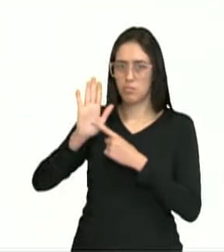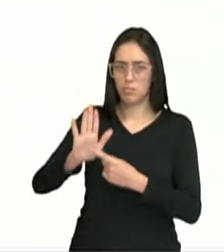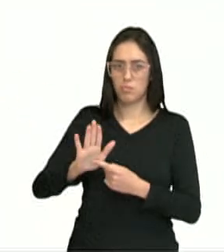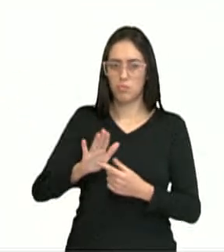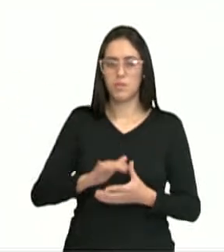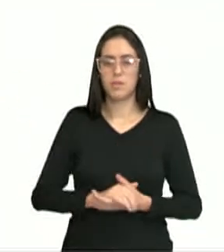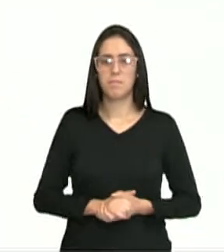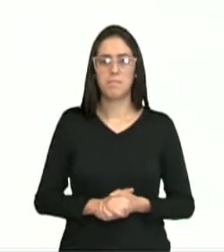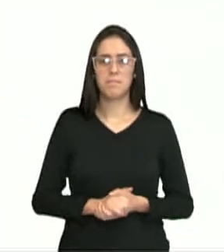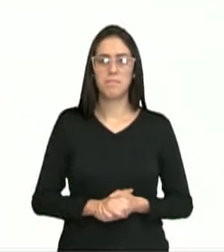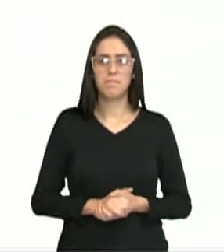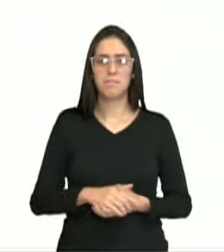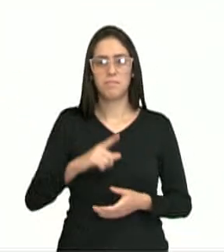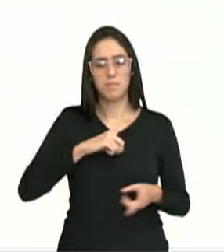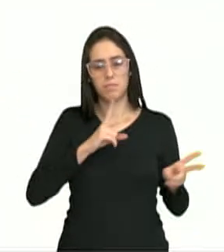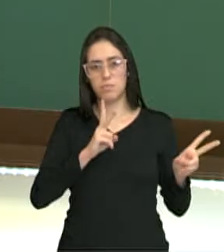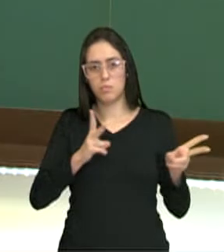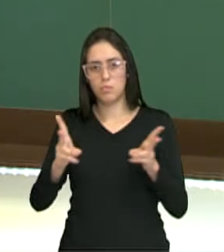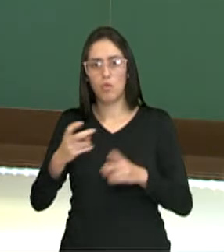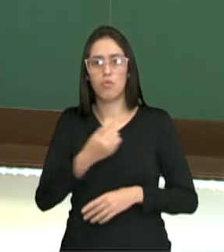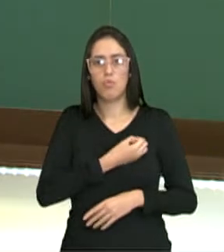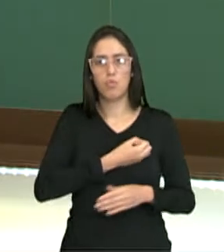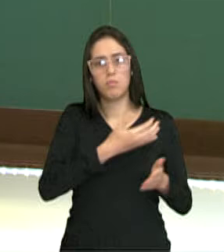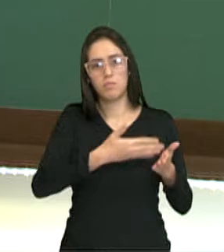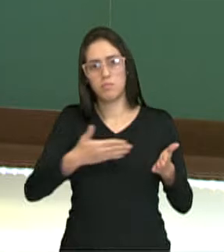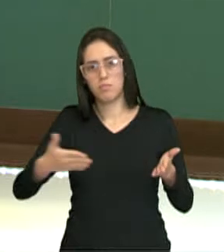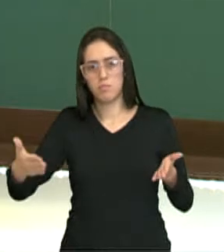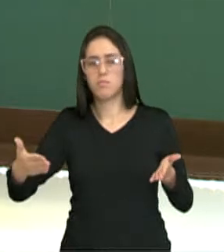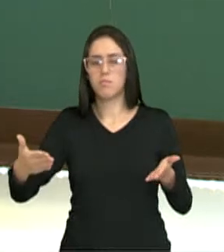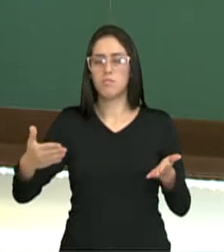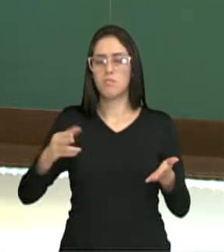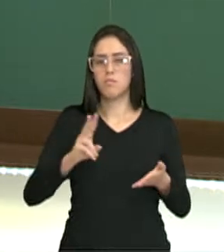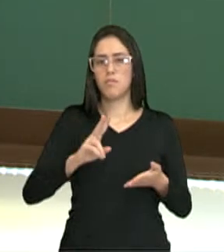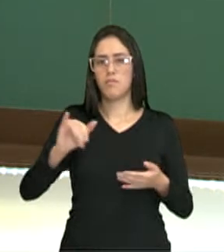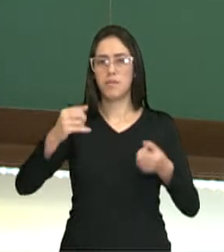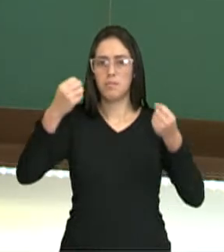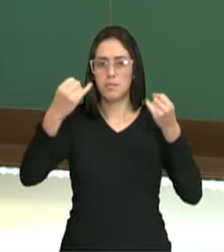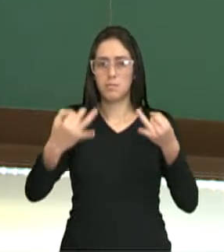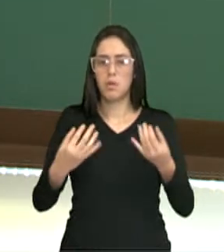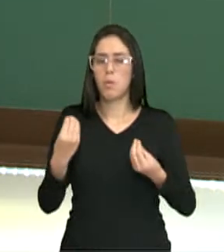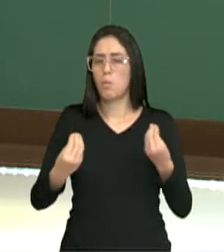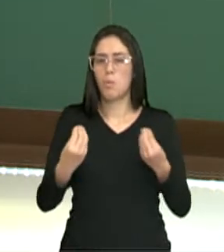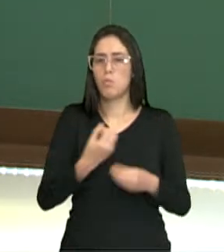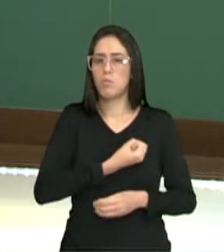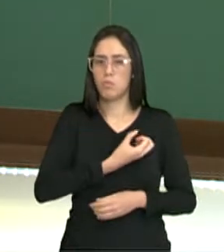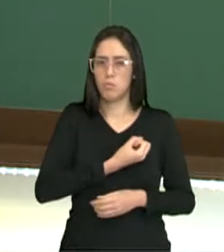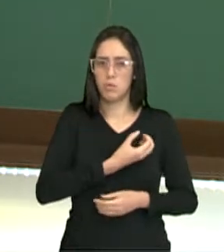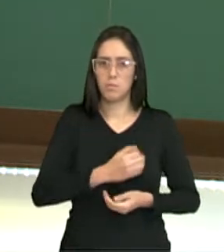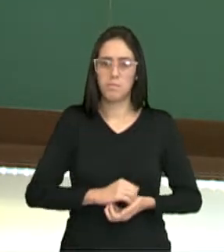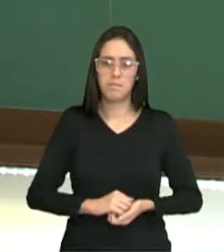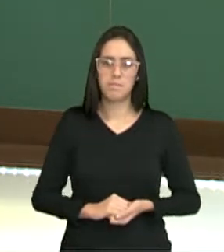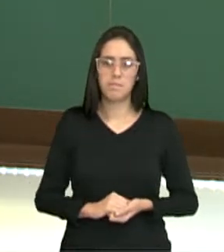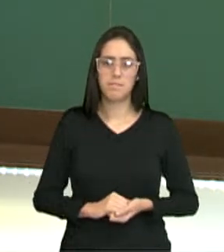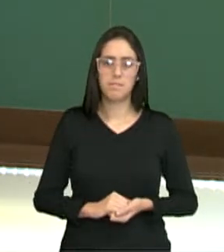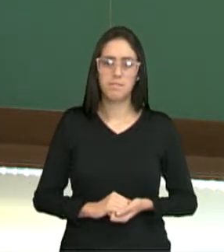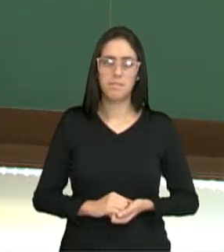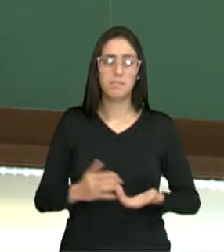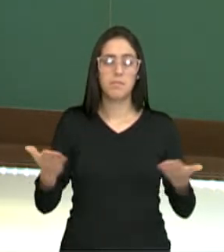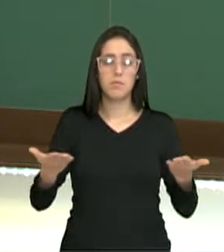gráfica. Na sequência a gente vai ver, né, justamente aí essas posições.